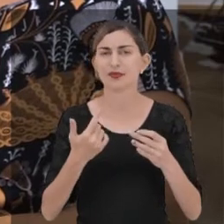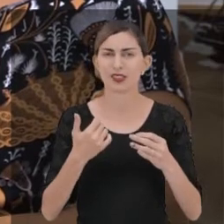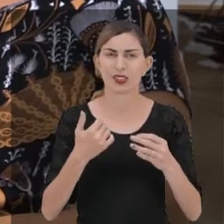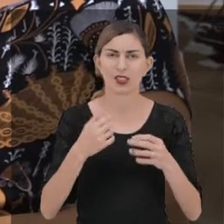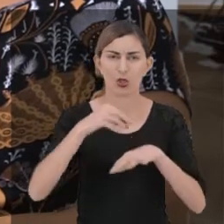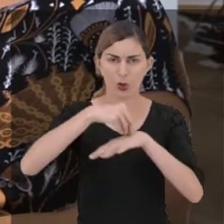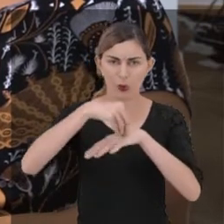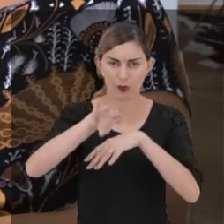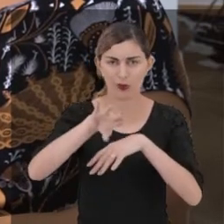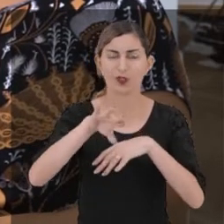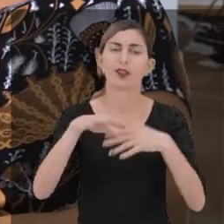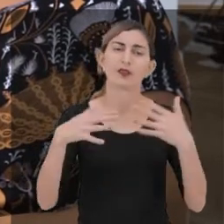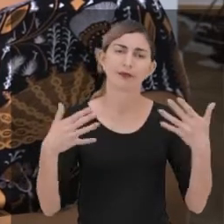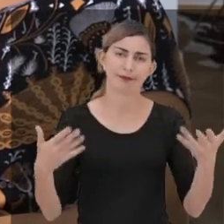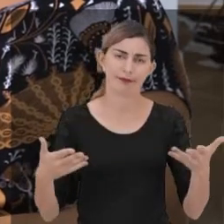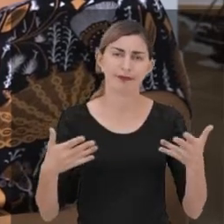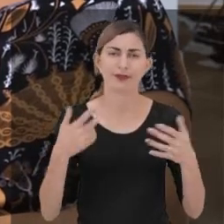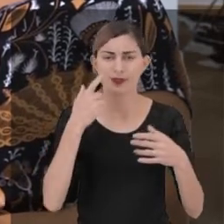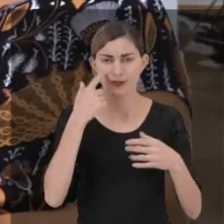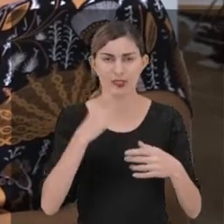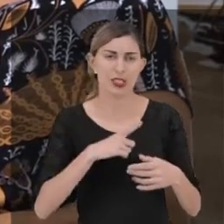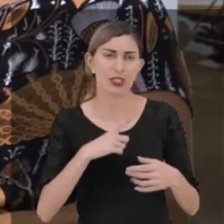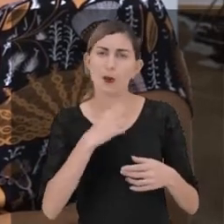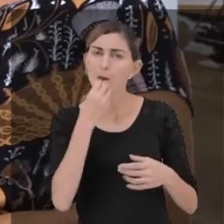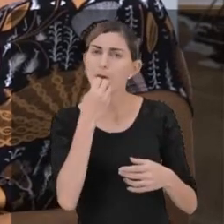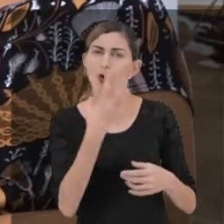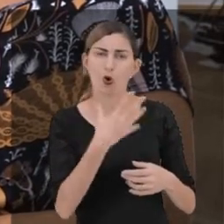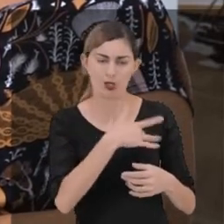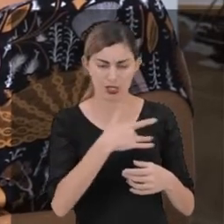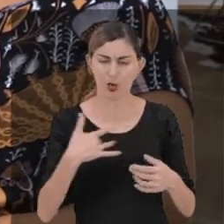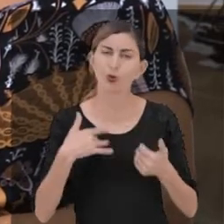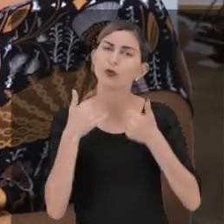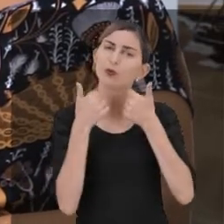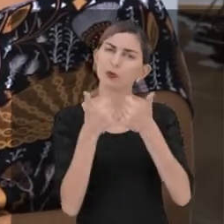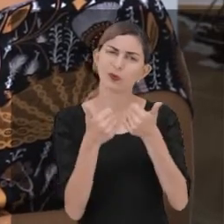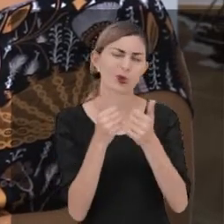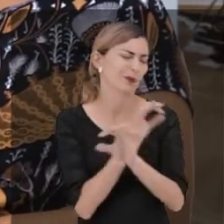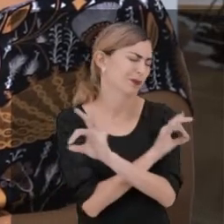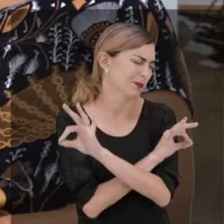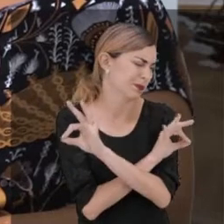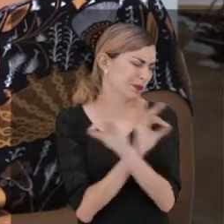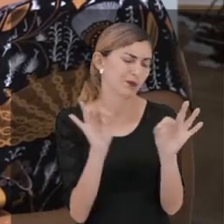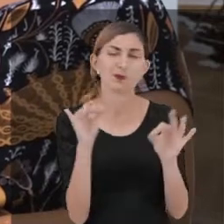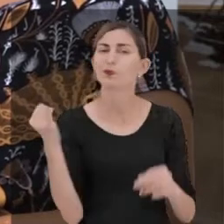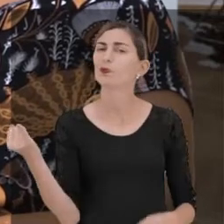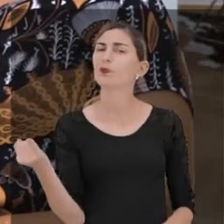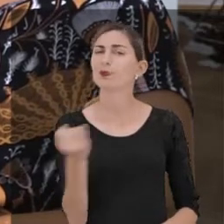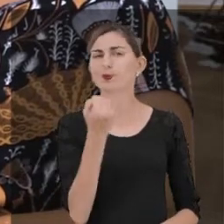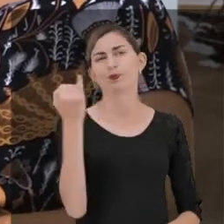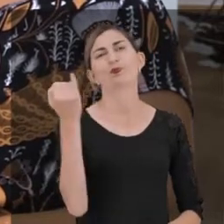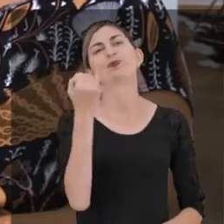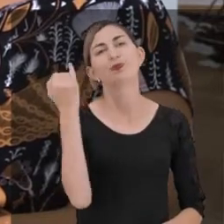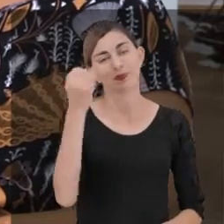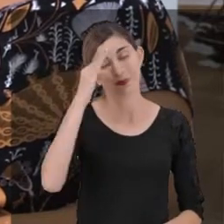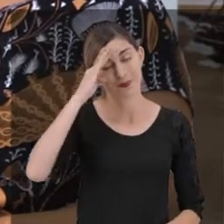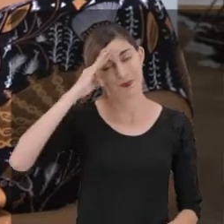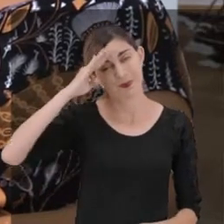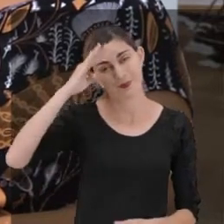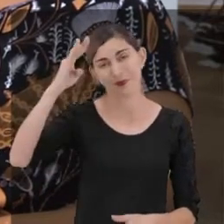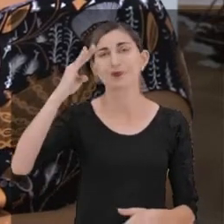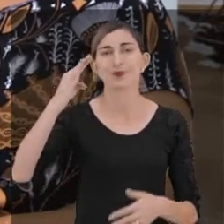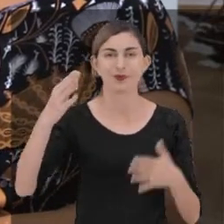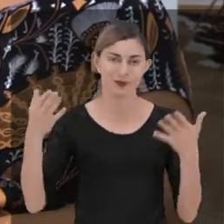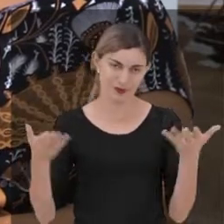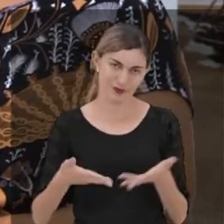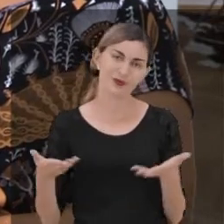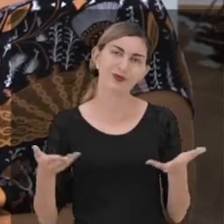essa, de você ter um bom plano de saúde, ela é fundamental, né? Principalmente para